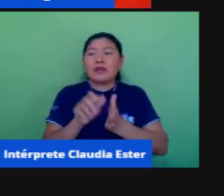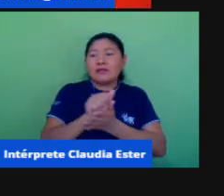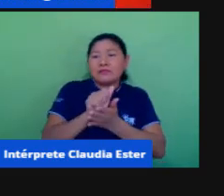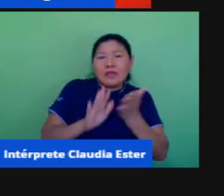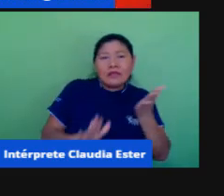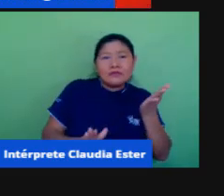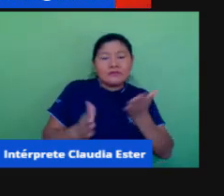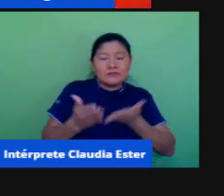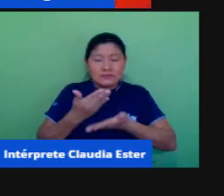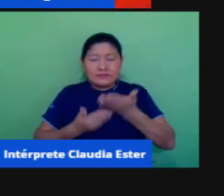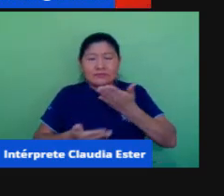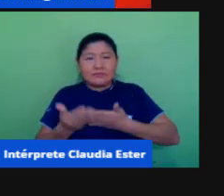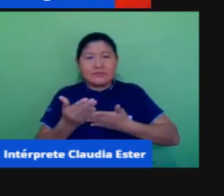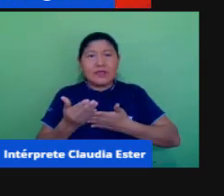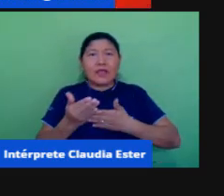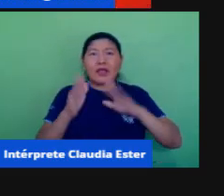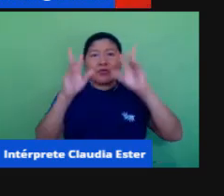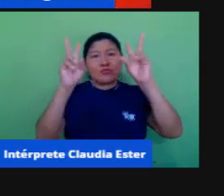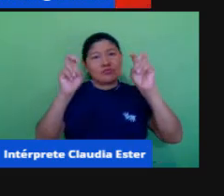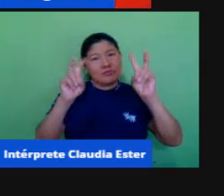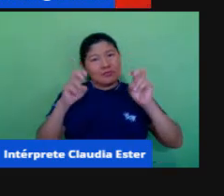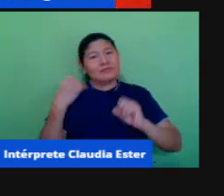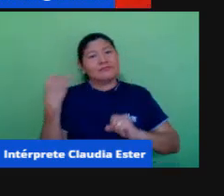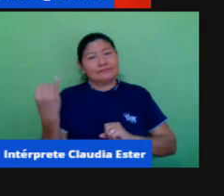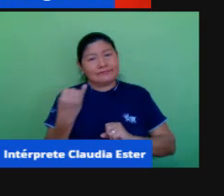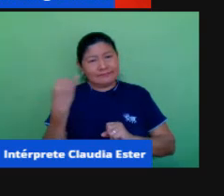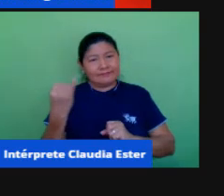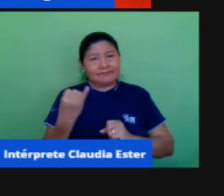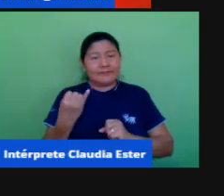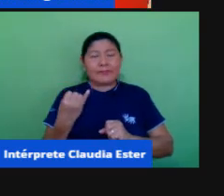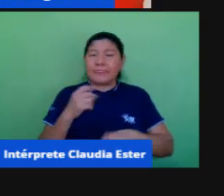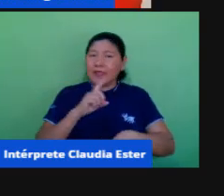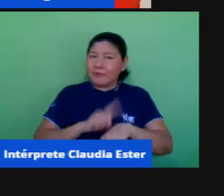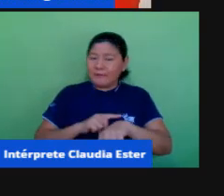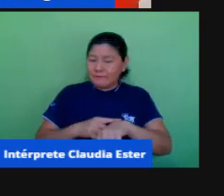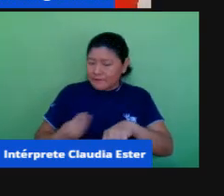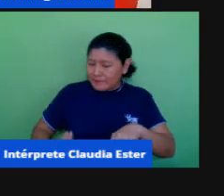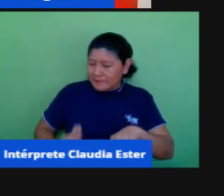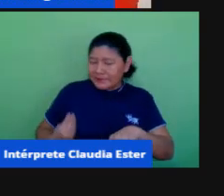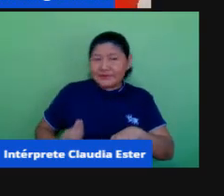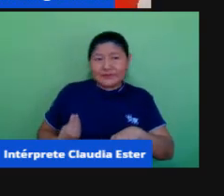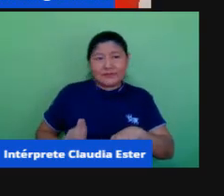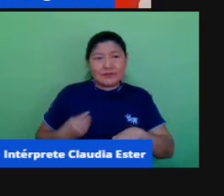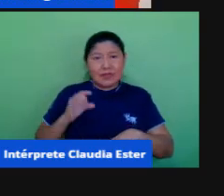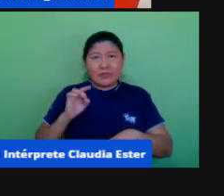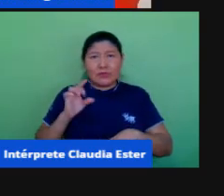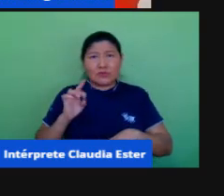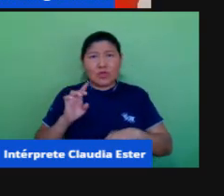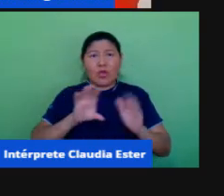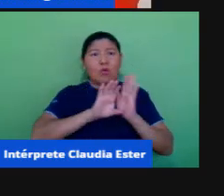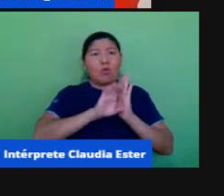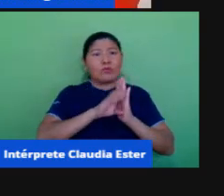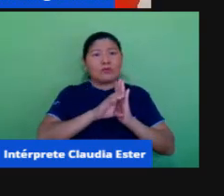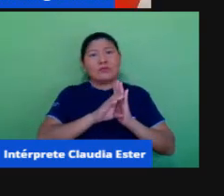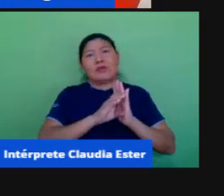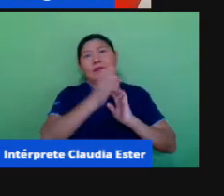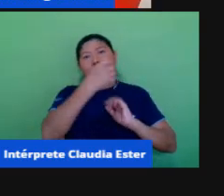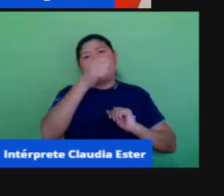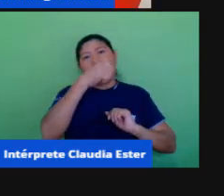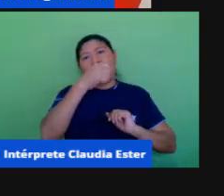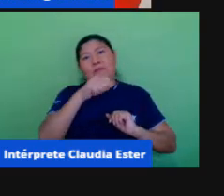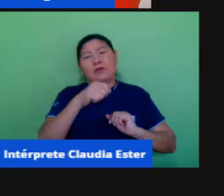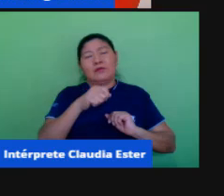e debates acerca do tema. No momento presencial, portanto, deve não só trazer conteúdos, mas desenvolver